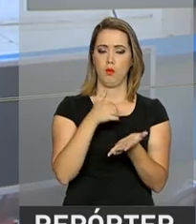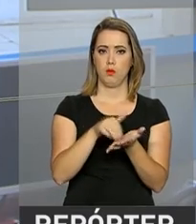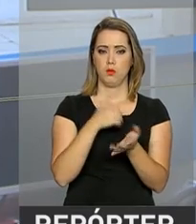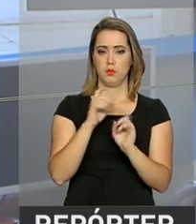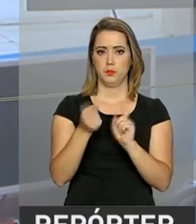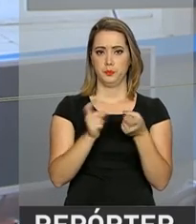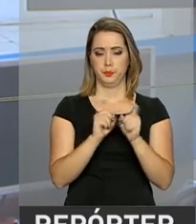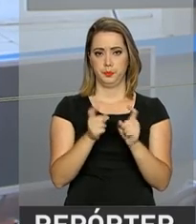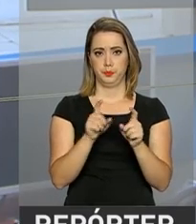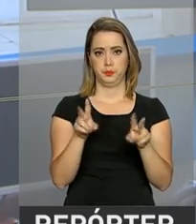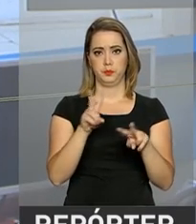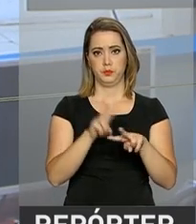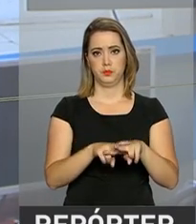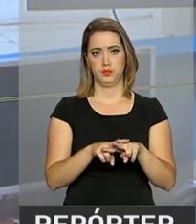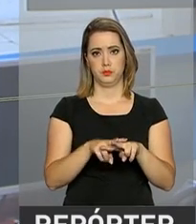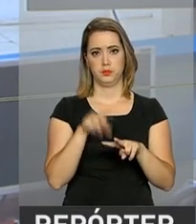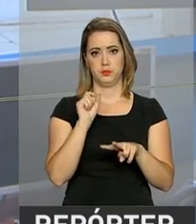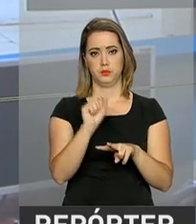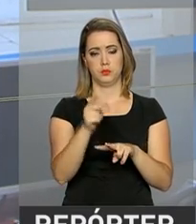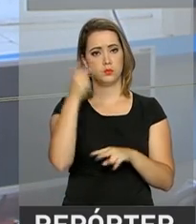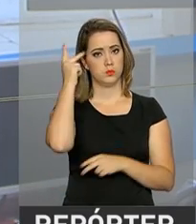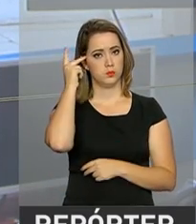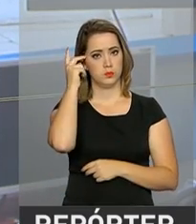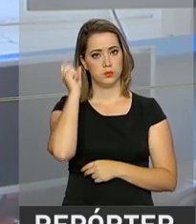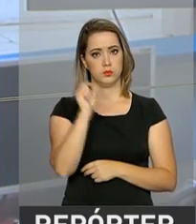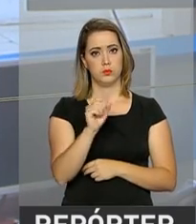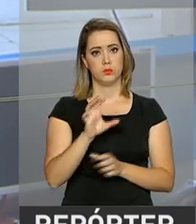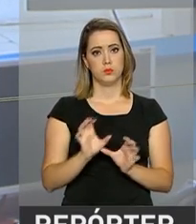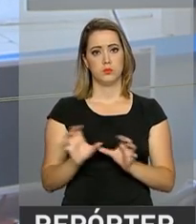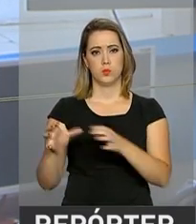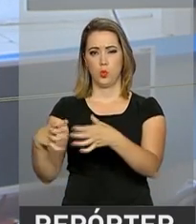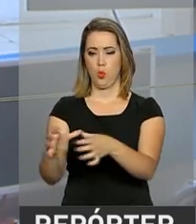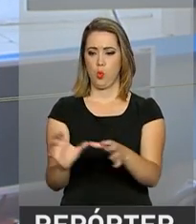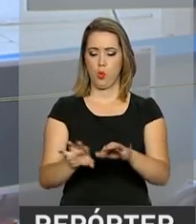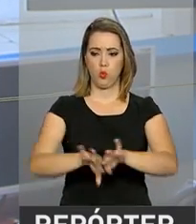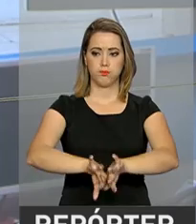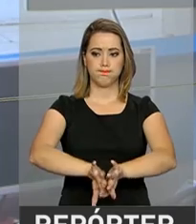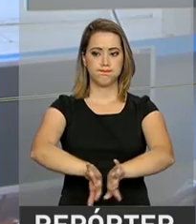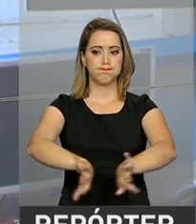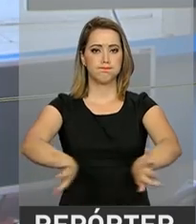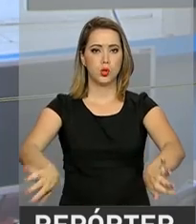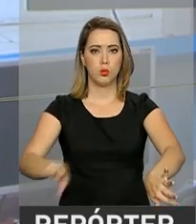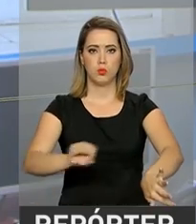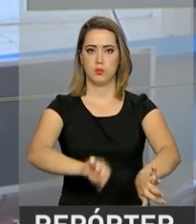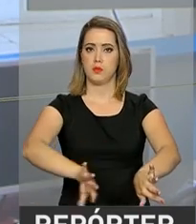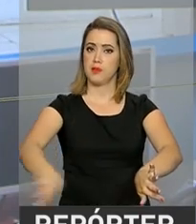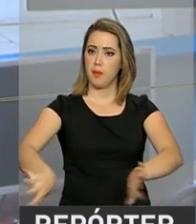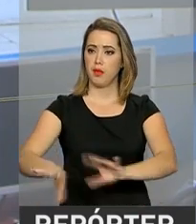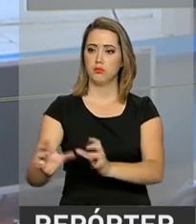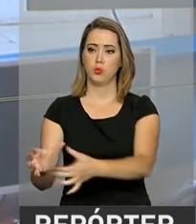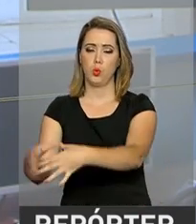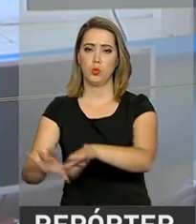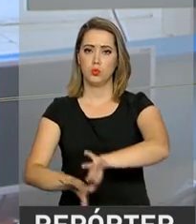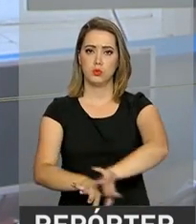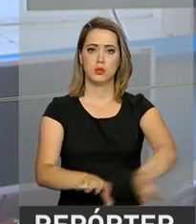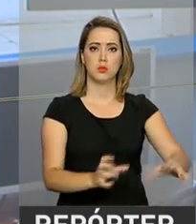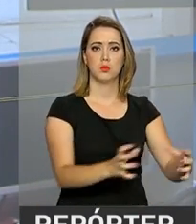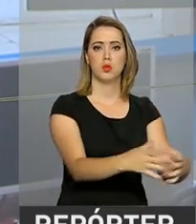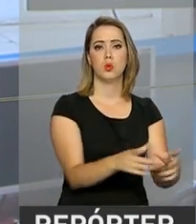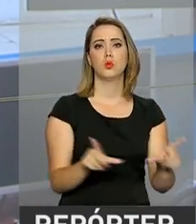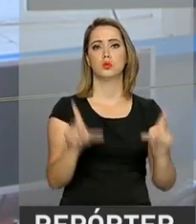de Administração Penitenciária de São Paulo a separação das facções pode reduzir as rebeliões nas